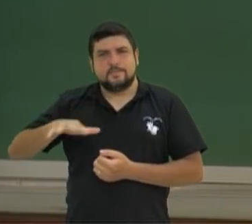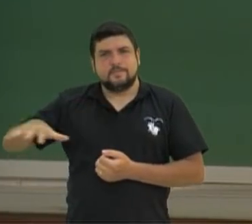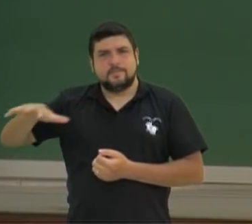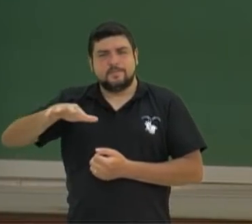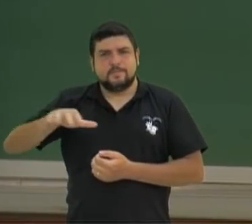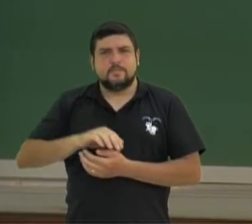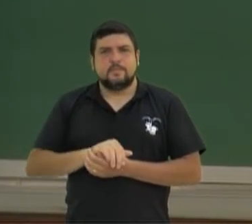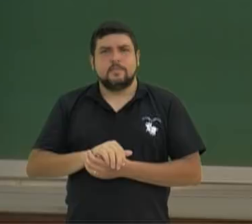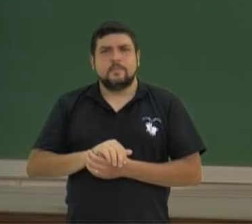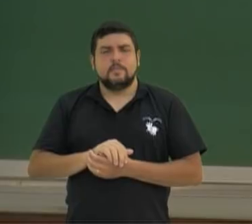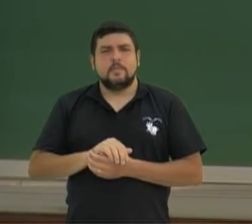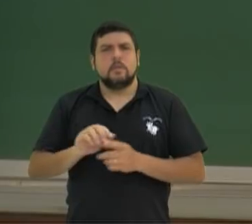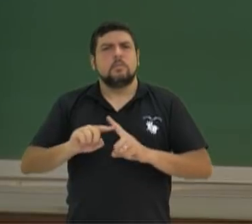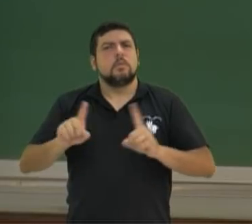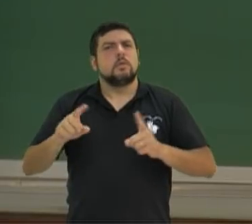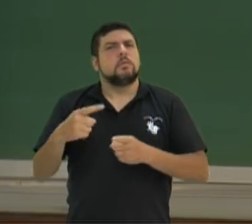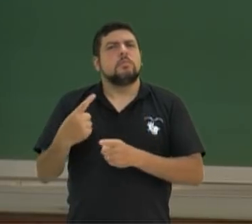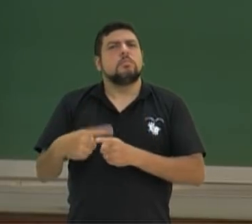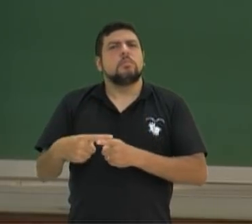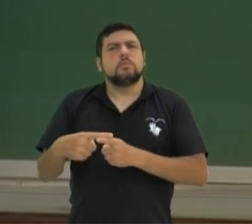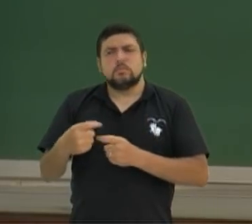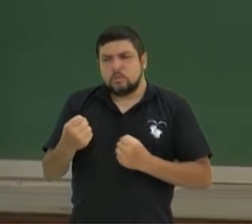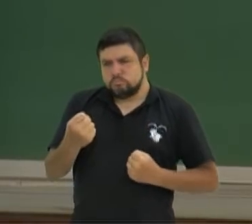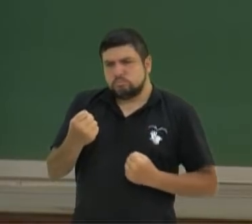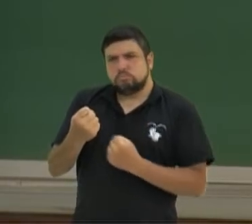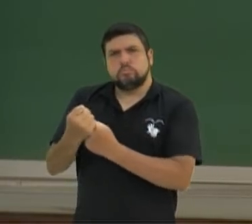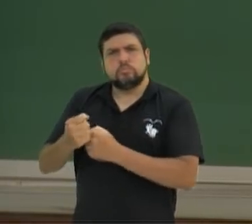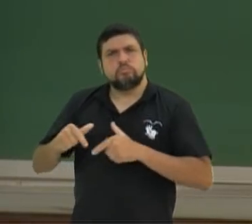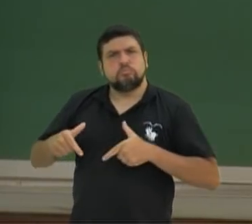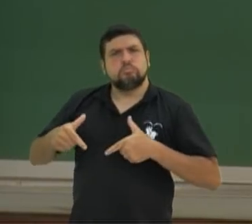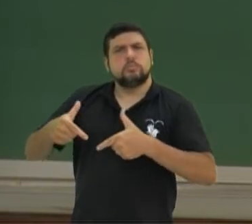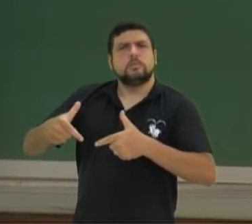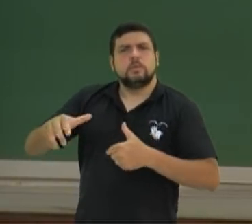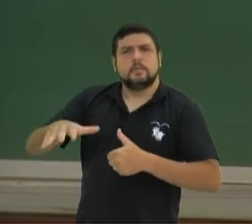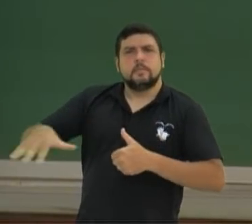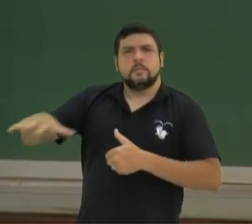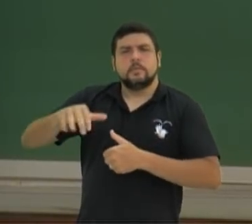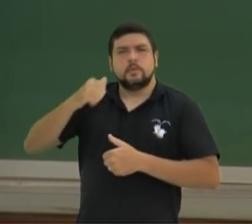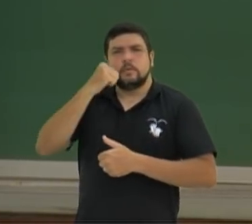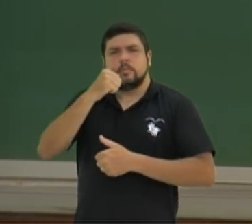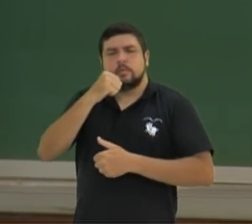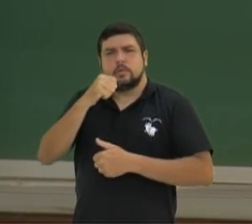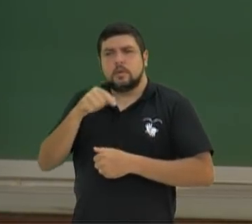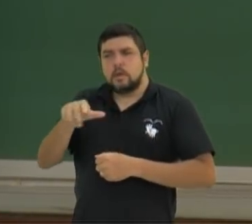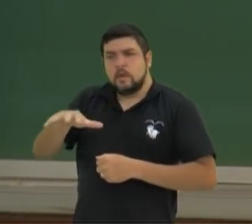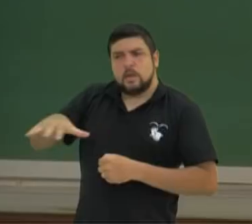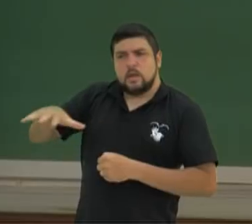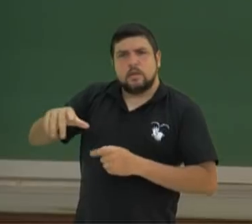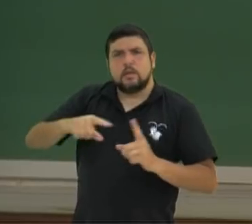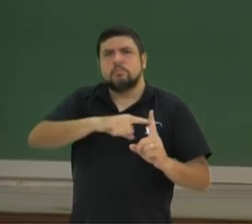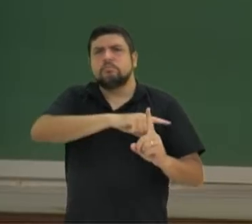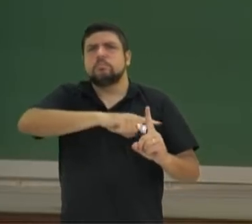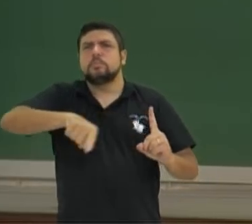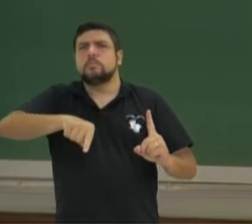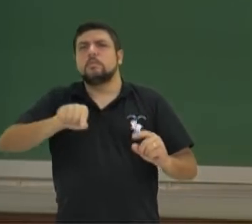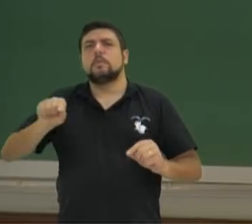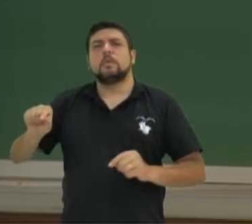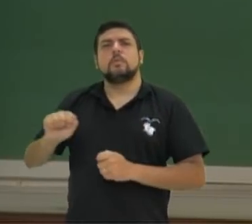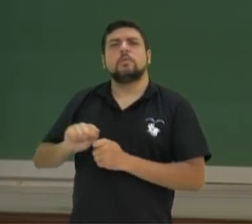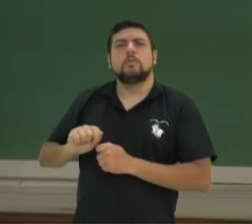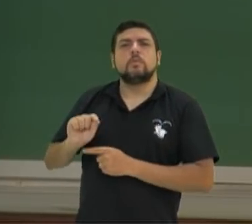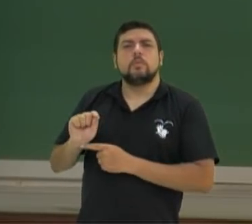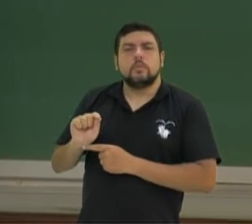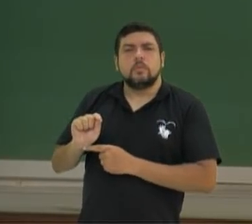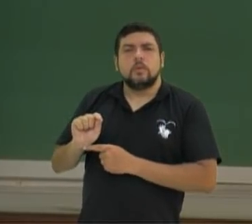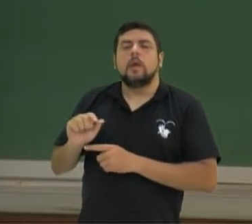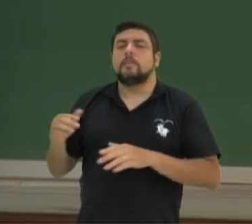Então vamos lá. Onde ela nasceu está aqui, Paquistão, e no texto anterior, lá